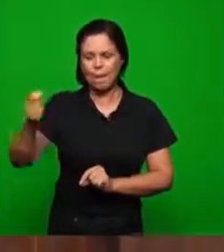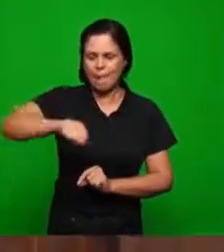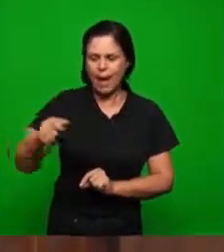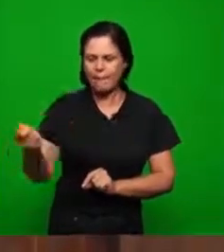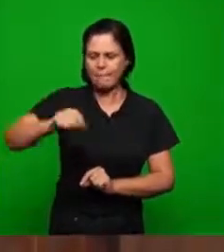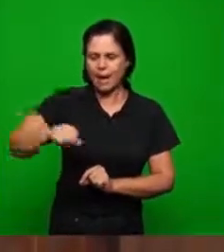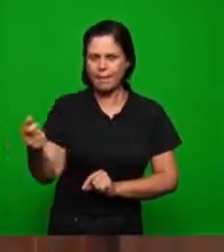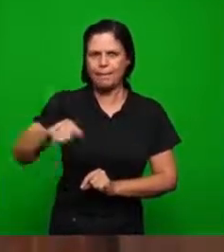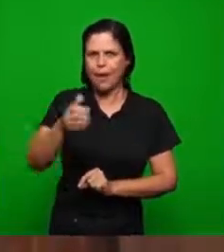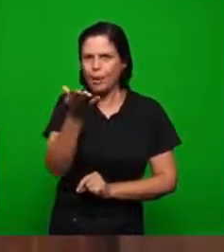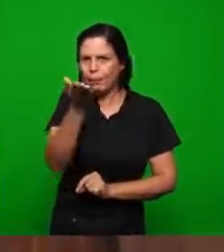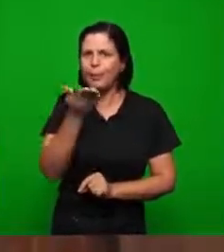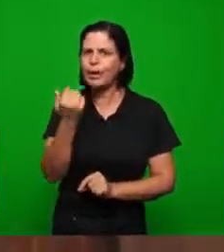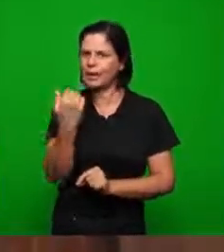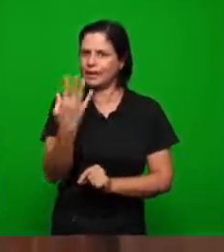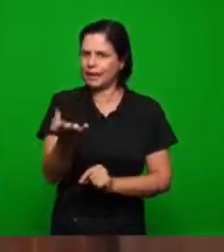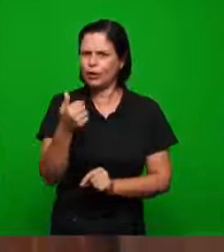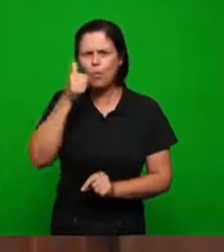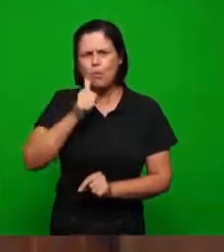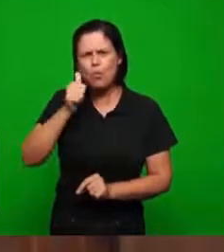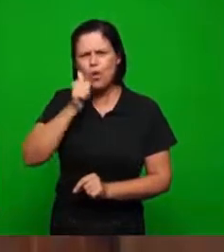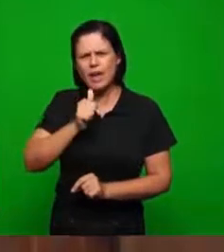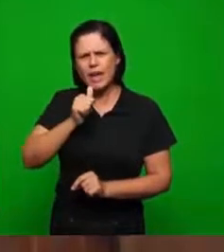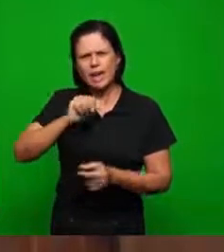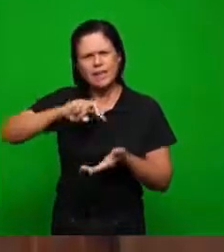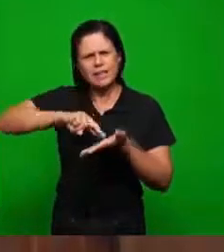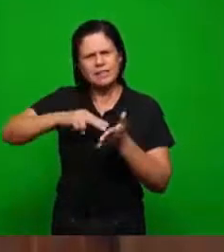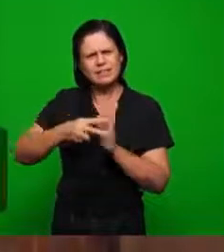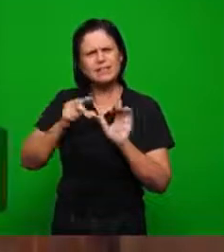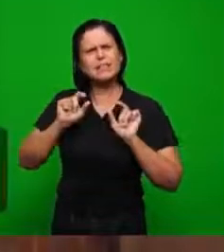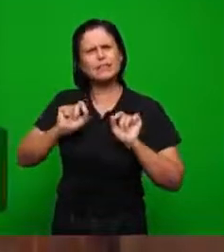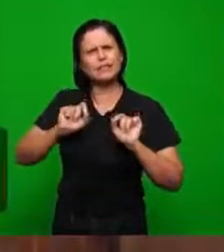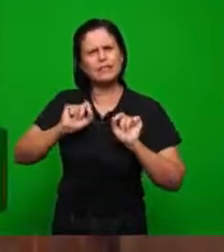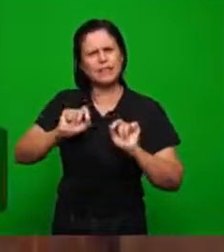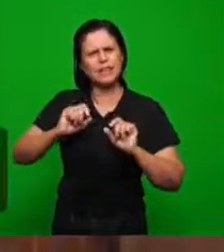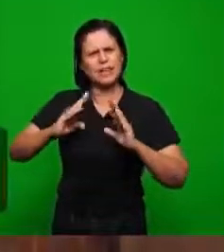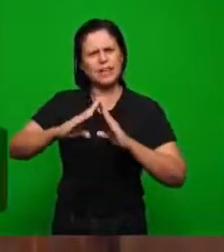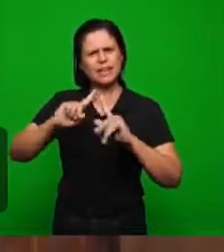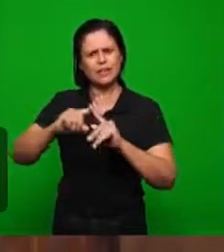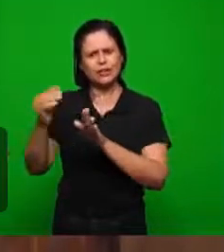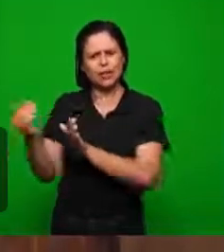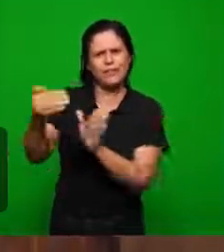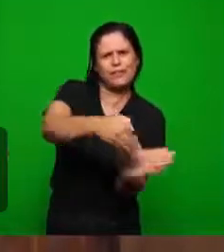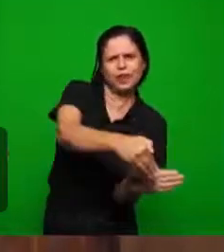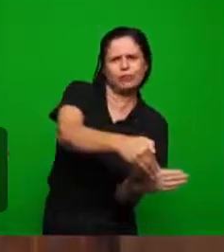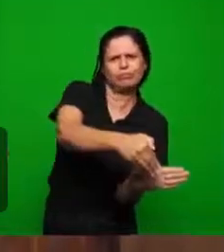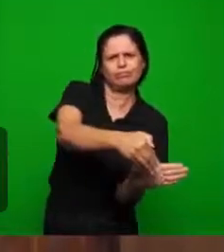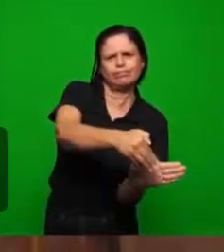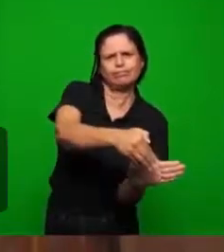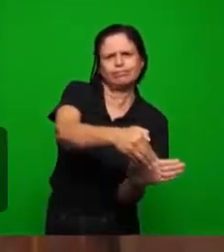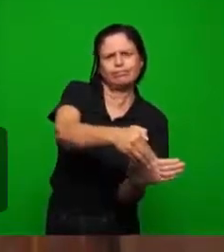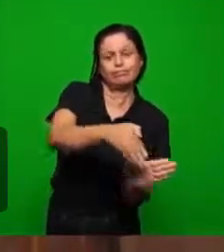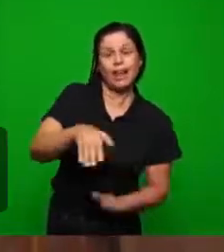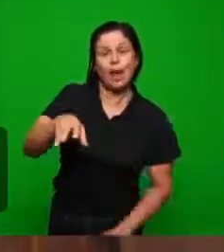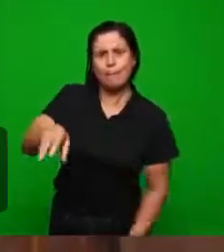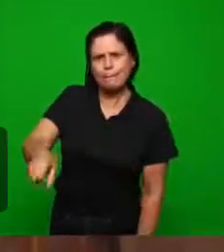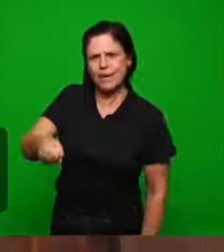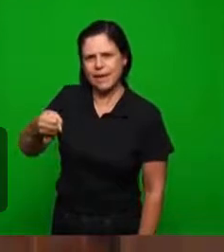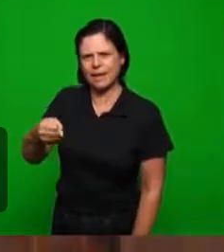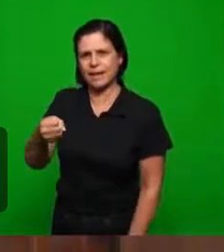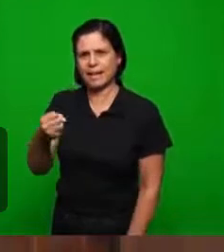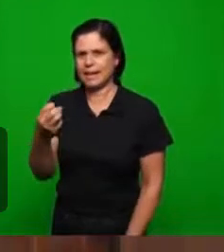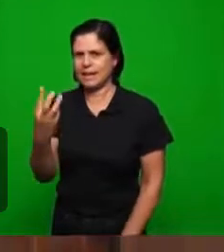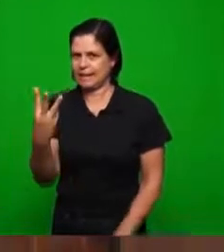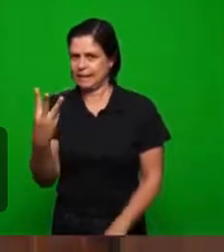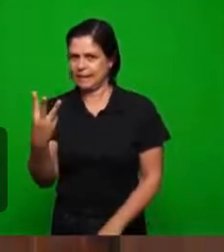coloca, quando a mulher ali é símbolo da igreja infiel, quando ela coloca